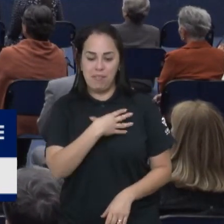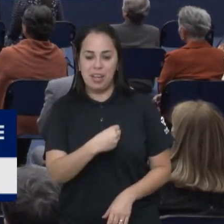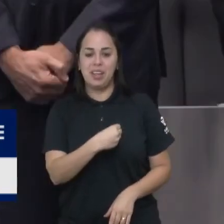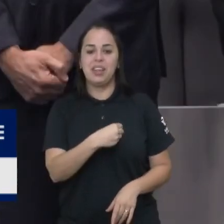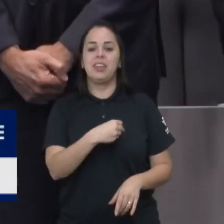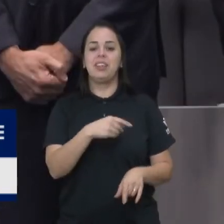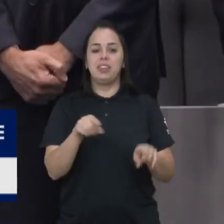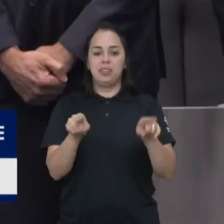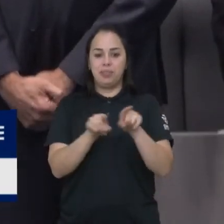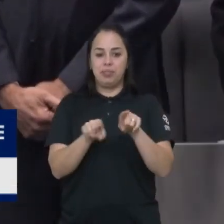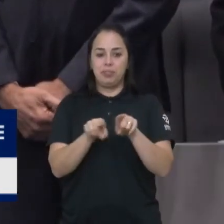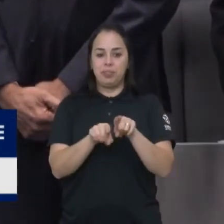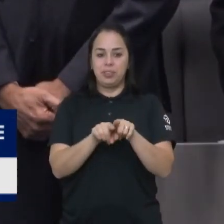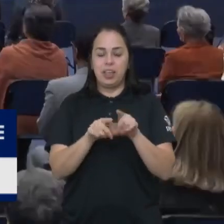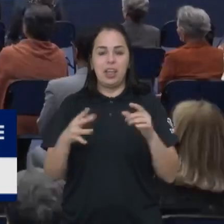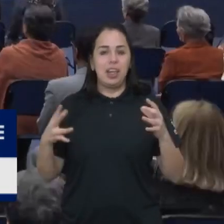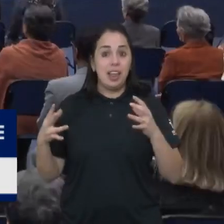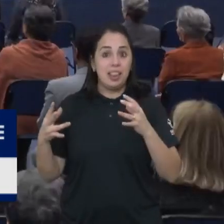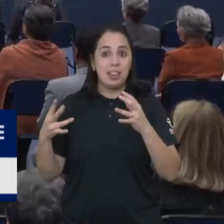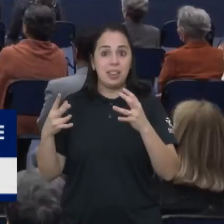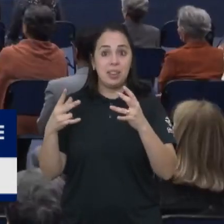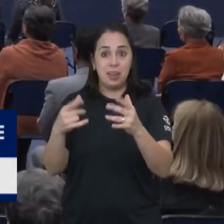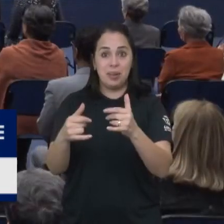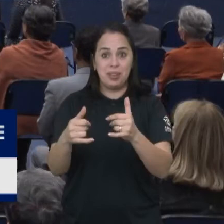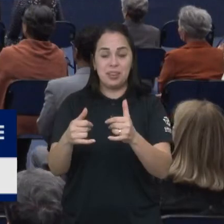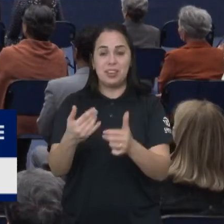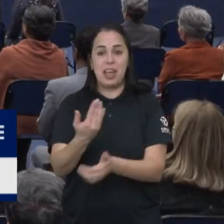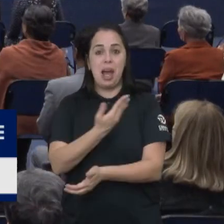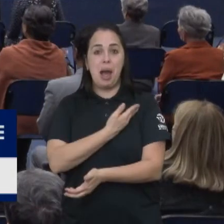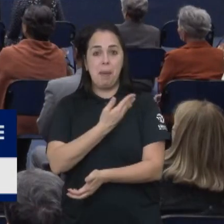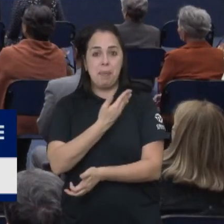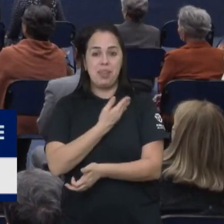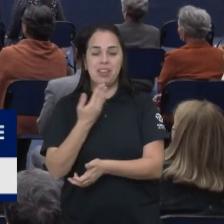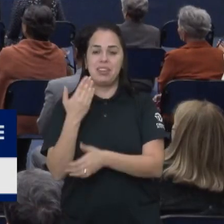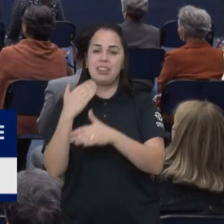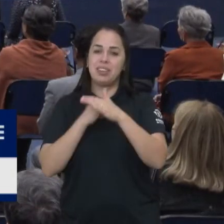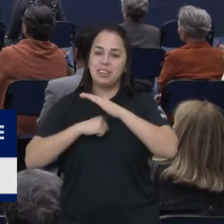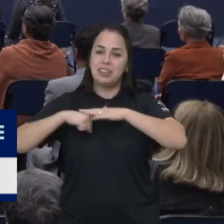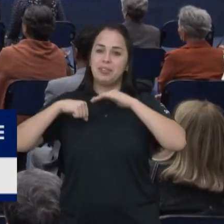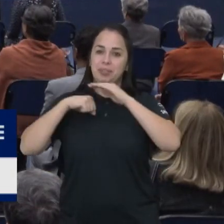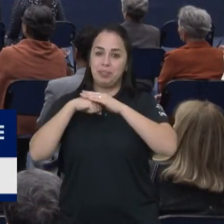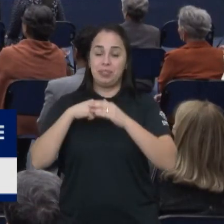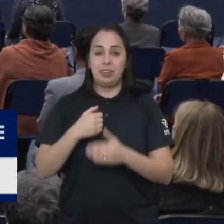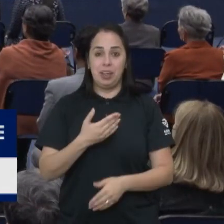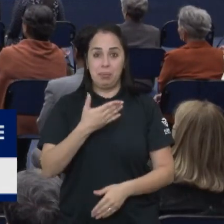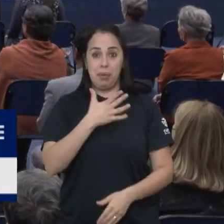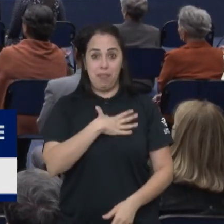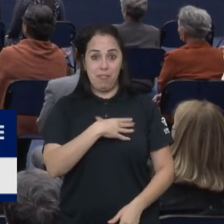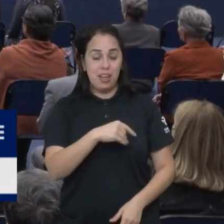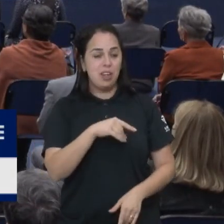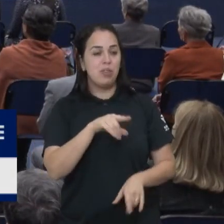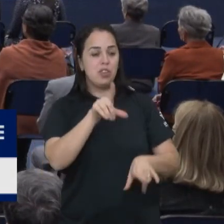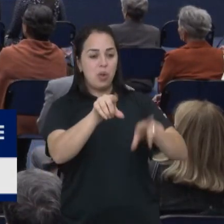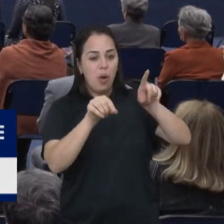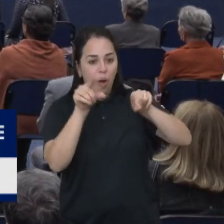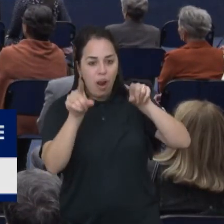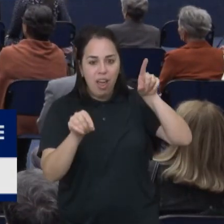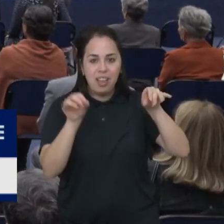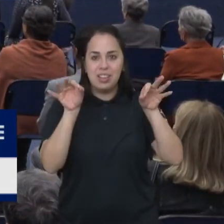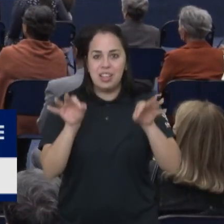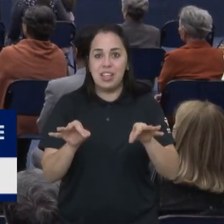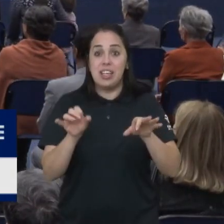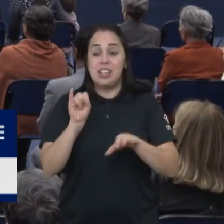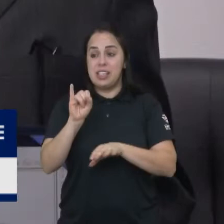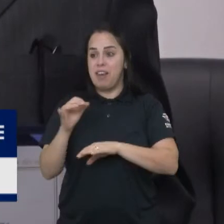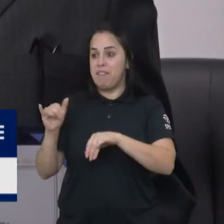também. E a todos aqui, porque são amigos e muito queridos. Como disse o Pedro, escolhidos a dedos. Aqueles que não puderam